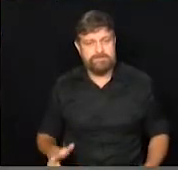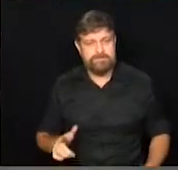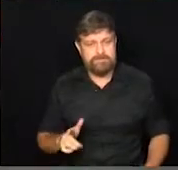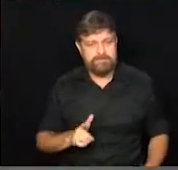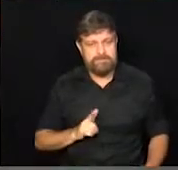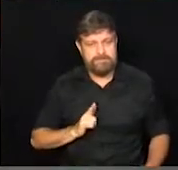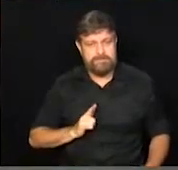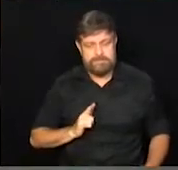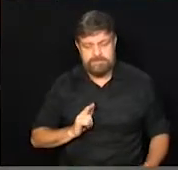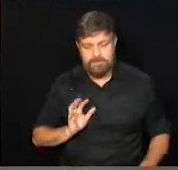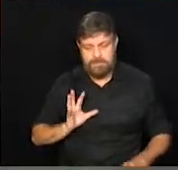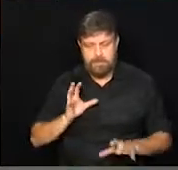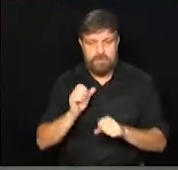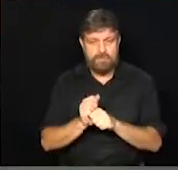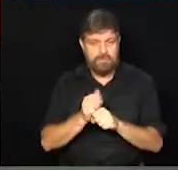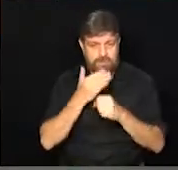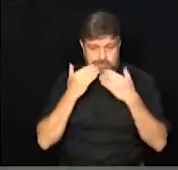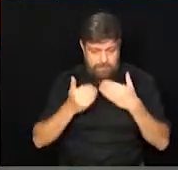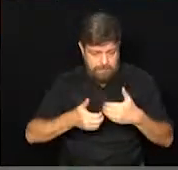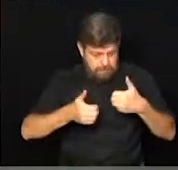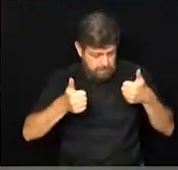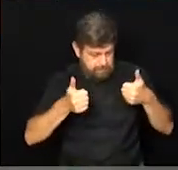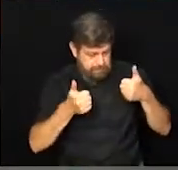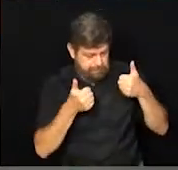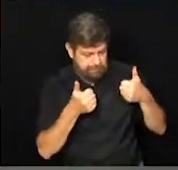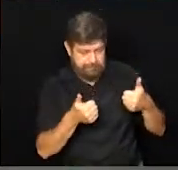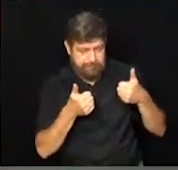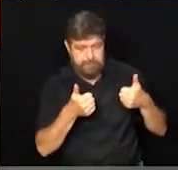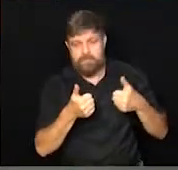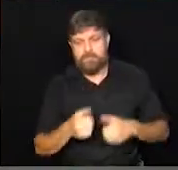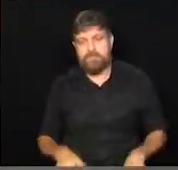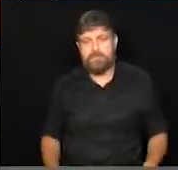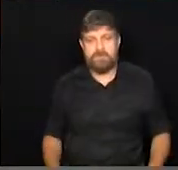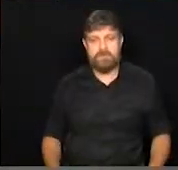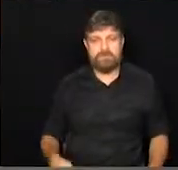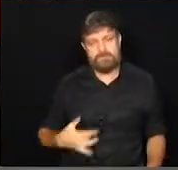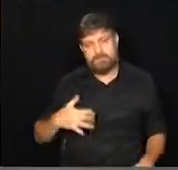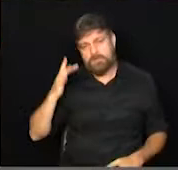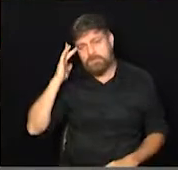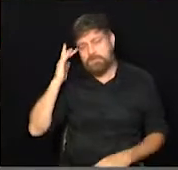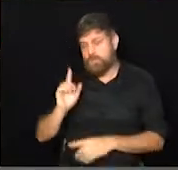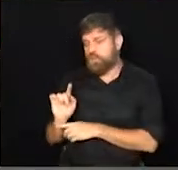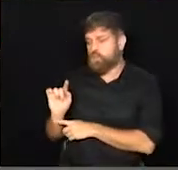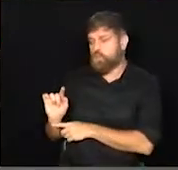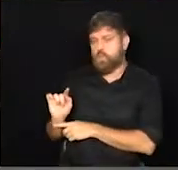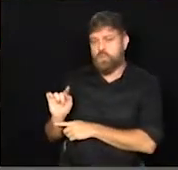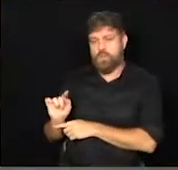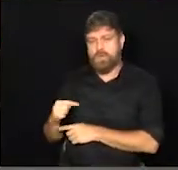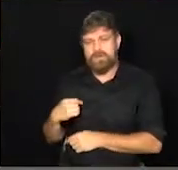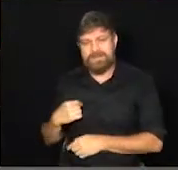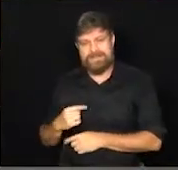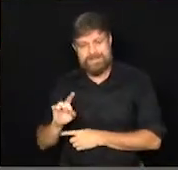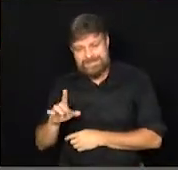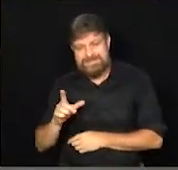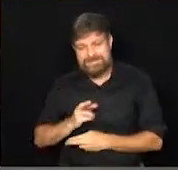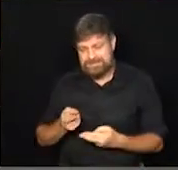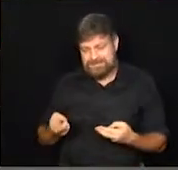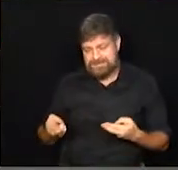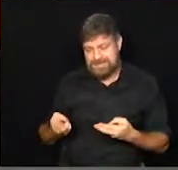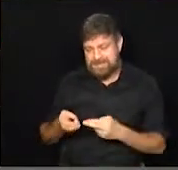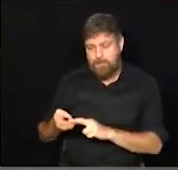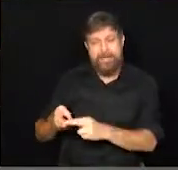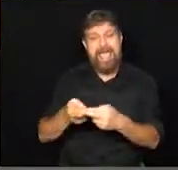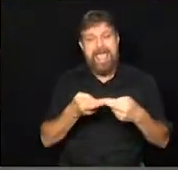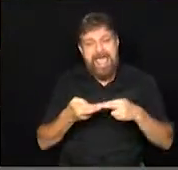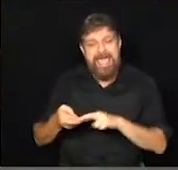Tudo que vem para melhorar é bom, né? Então, assim, não acho que se essa rede de enfrentamento, ela